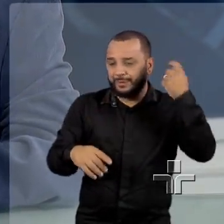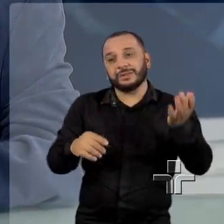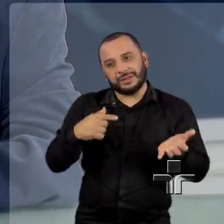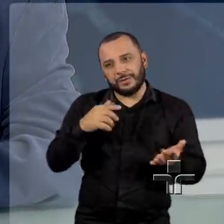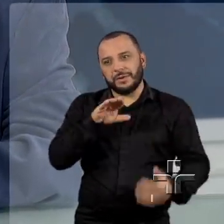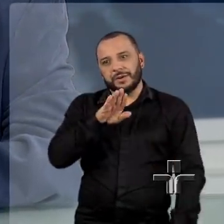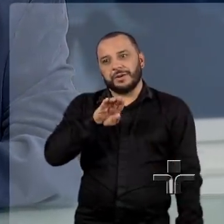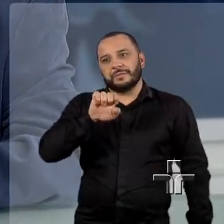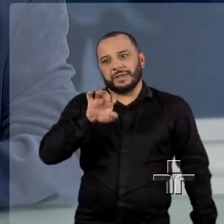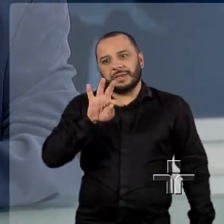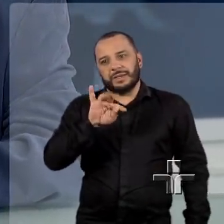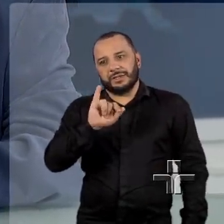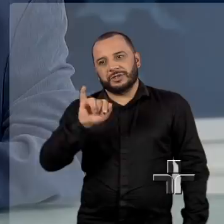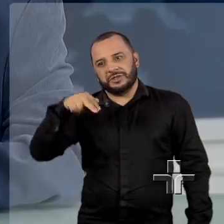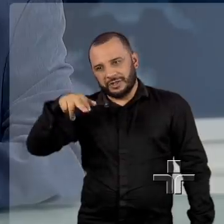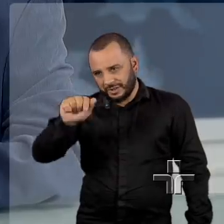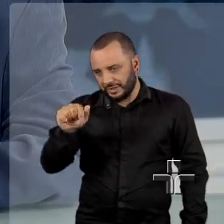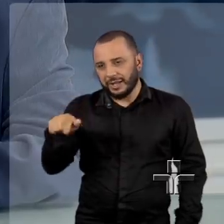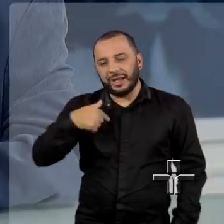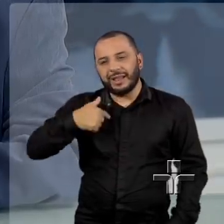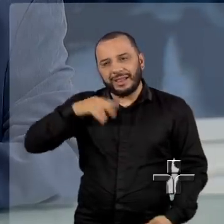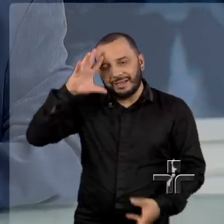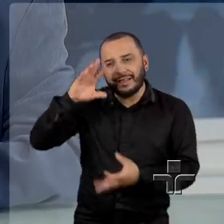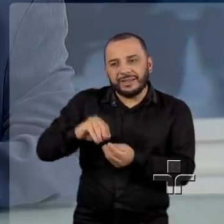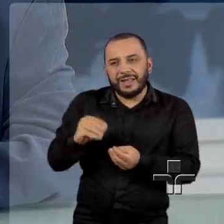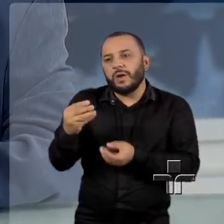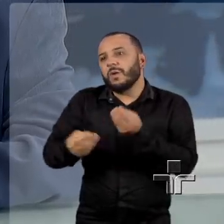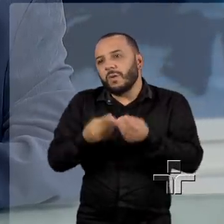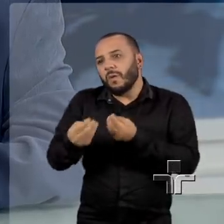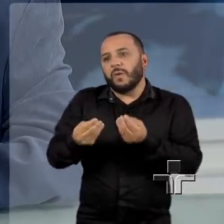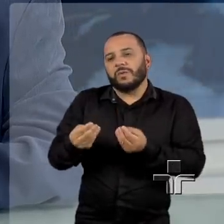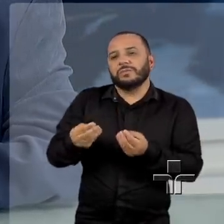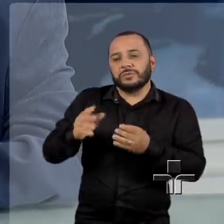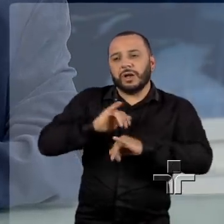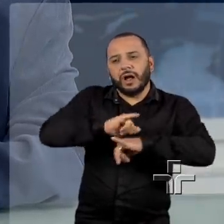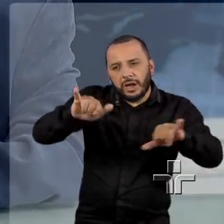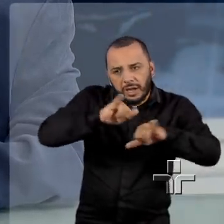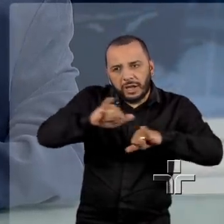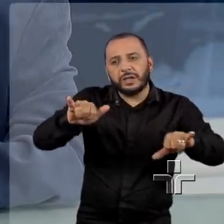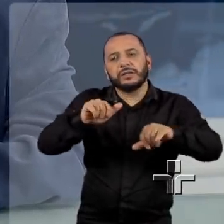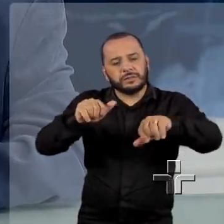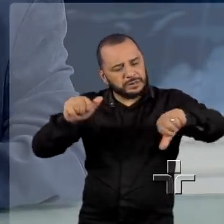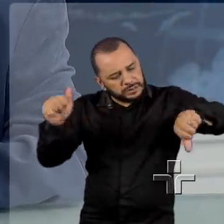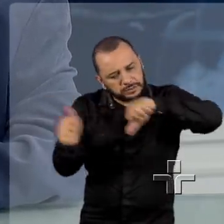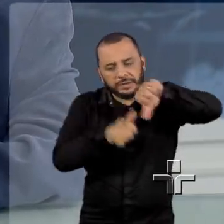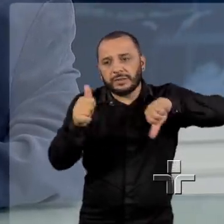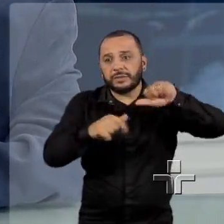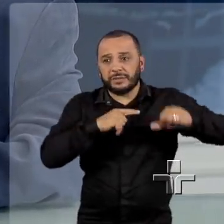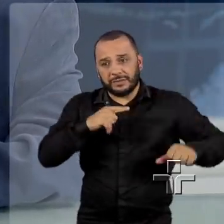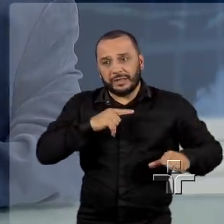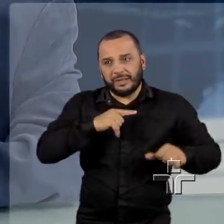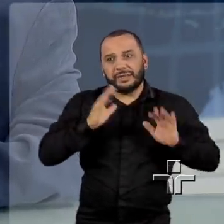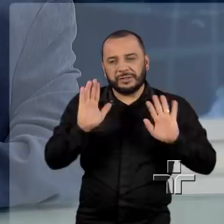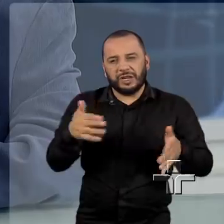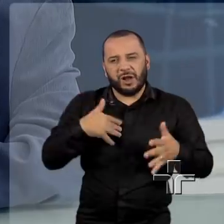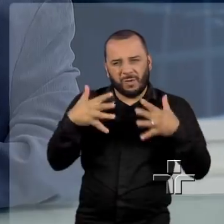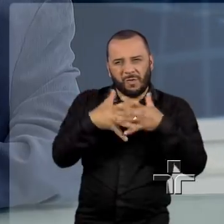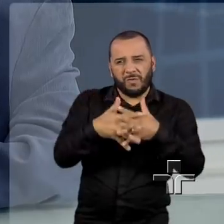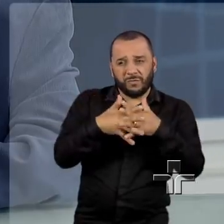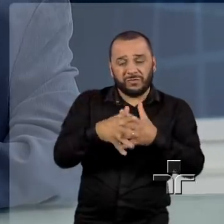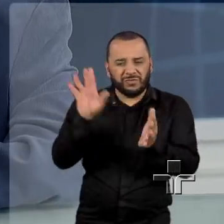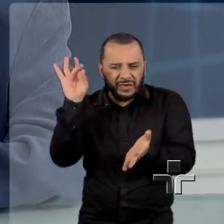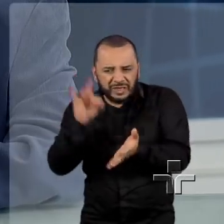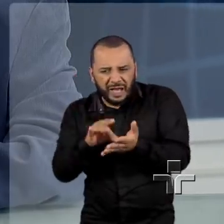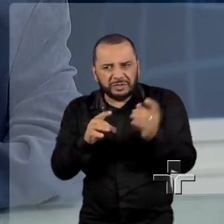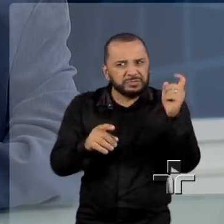Bettina, entender a ferramenta, a plataforma e a transformação que a publicidade está passando, em que ficção e realidade ficam confusos, e nas